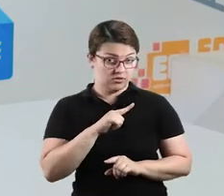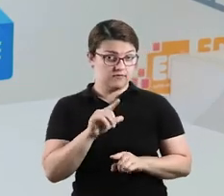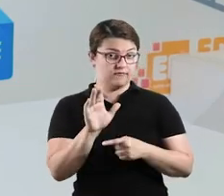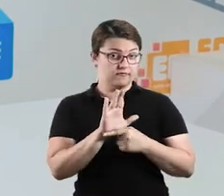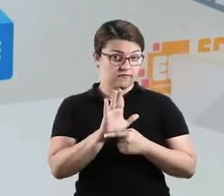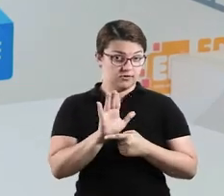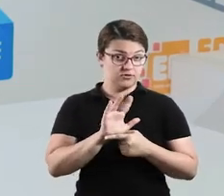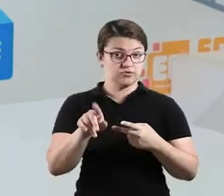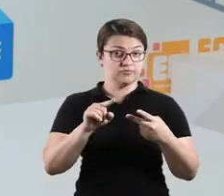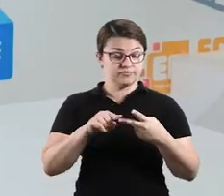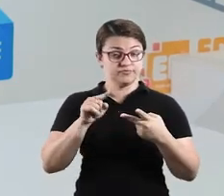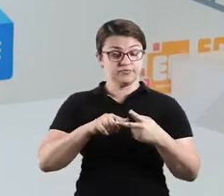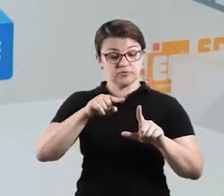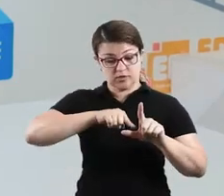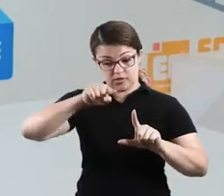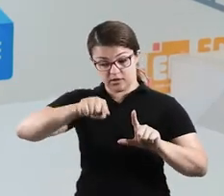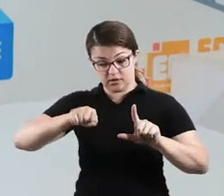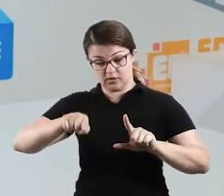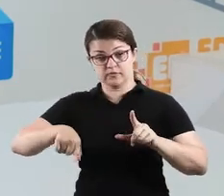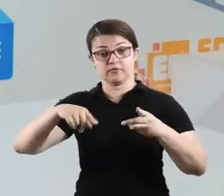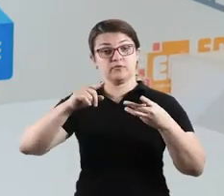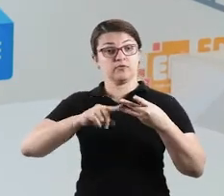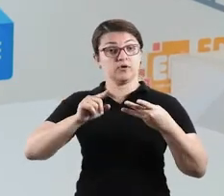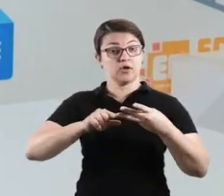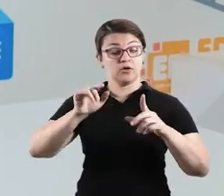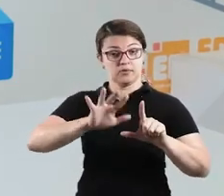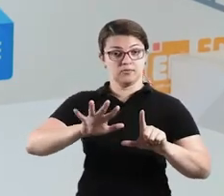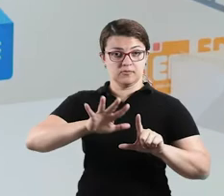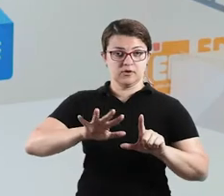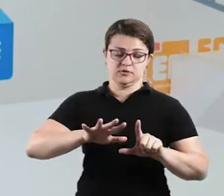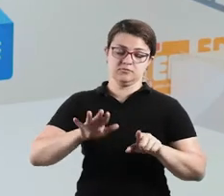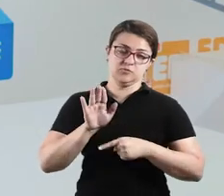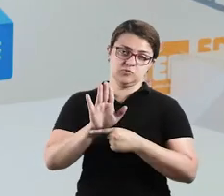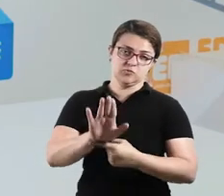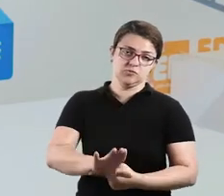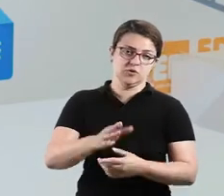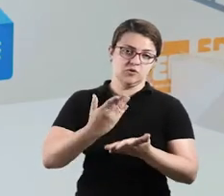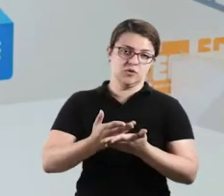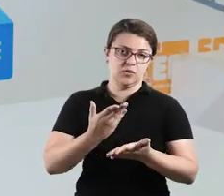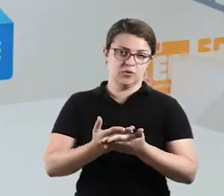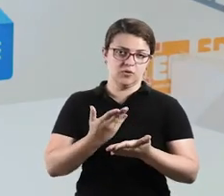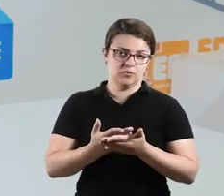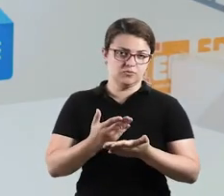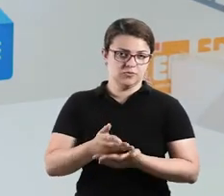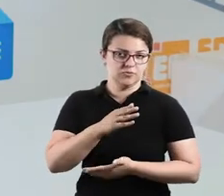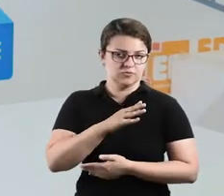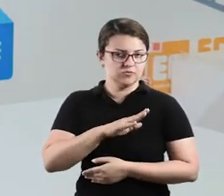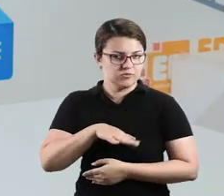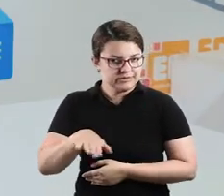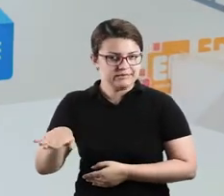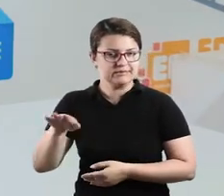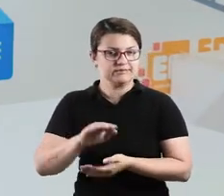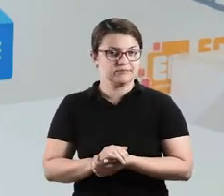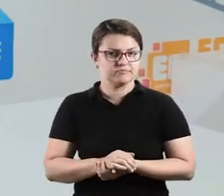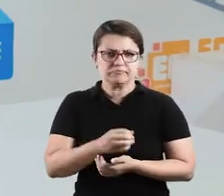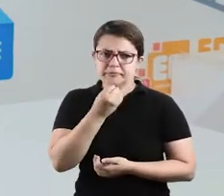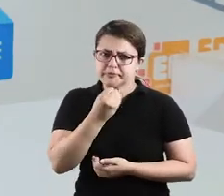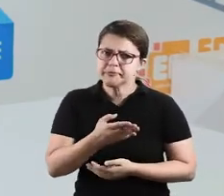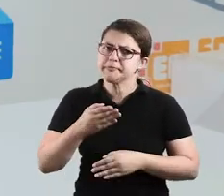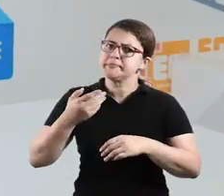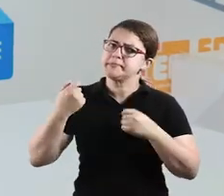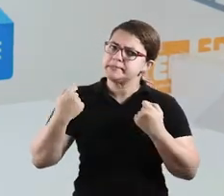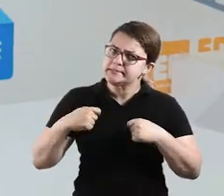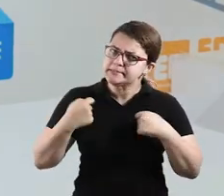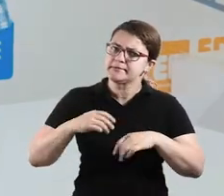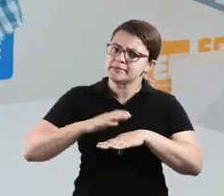nós temos vídeos, gráficos e imagens para facilitar a aula das nossas crianças. Não deixem de fazer, que está muito bacana, tudo